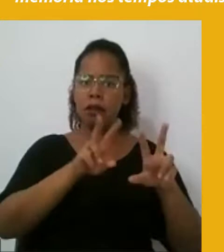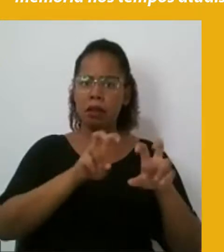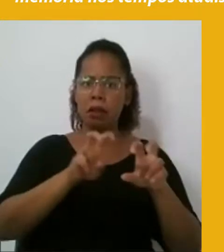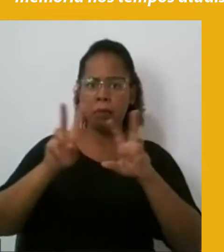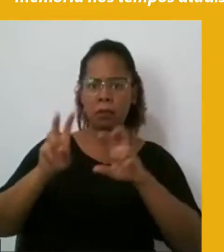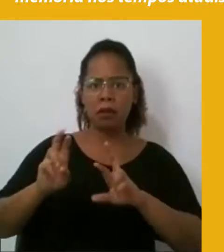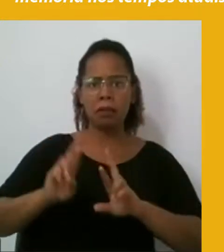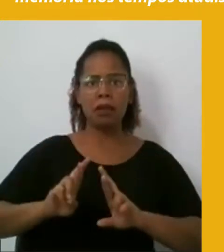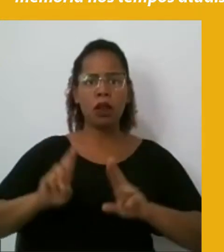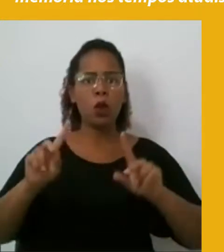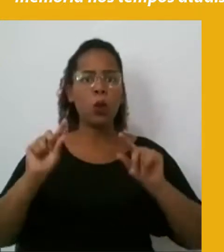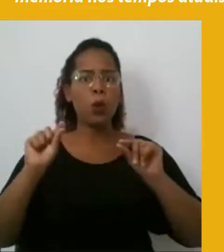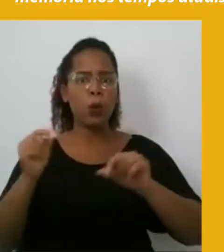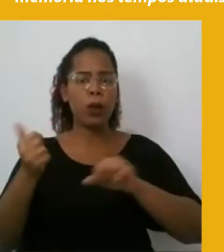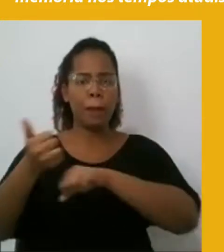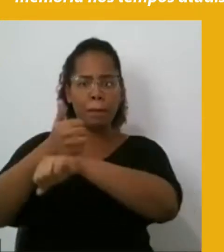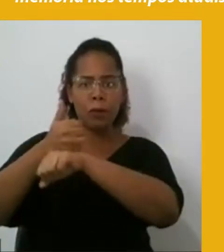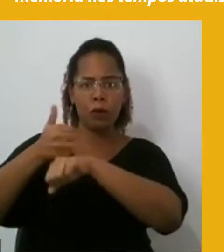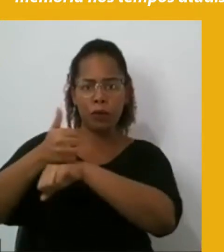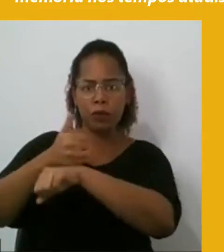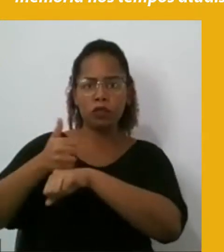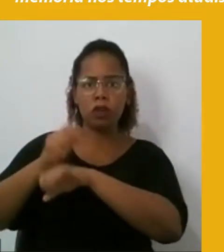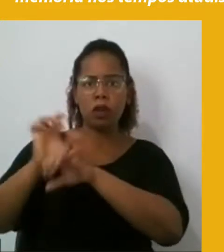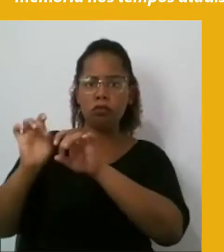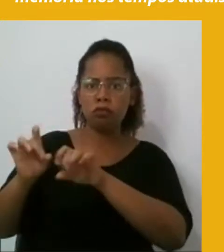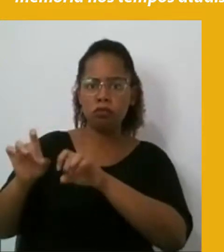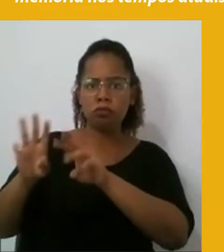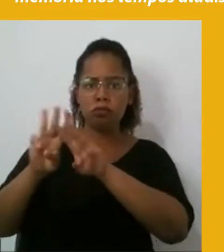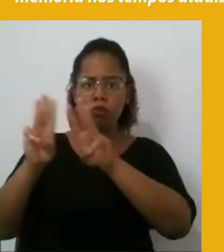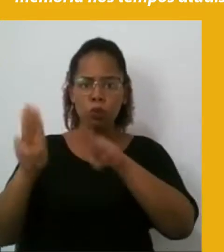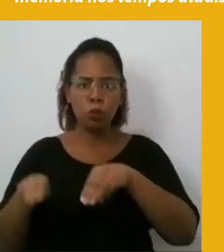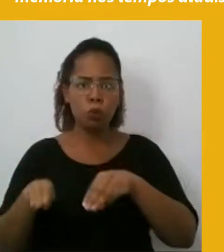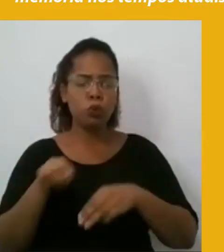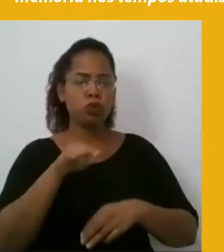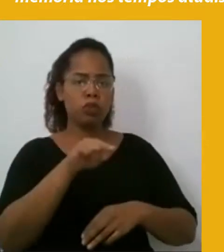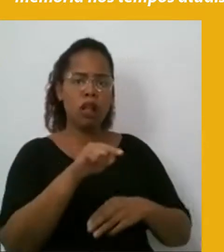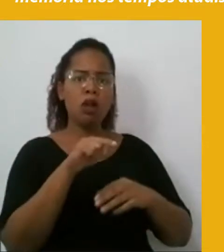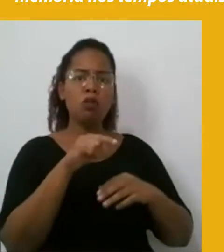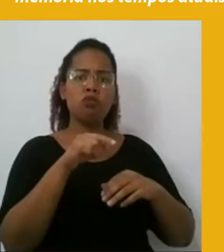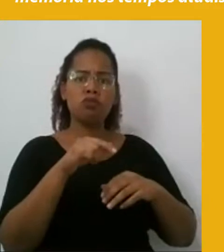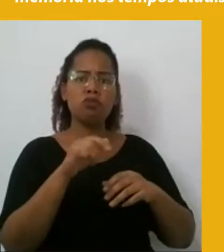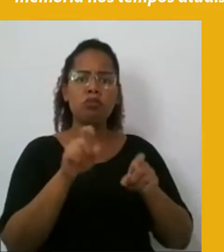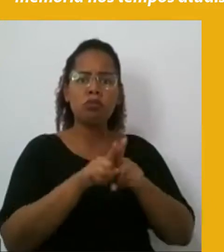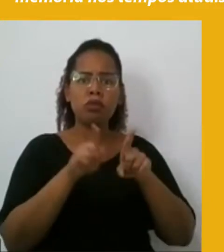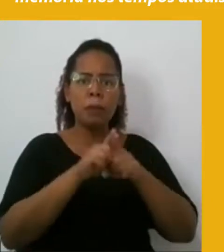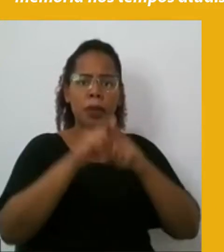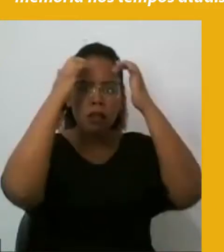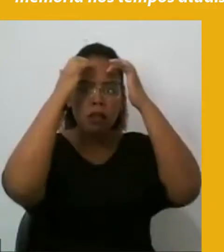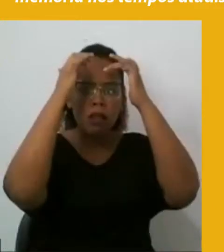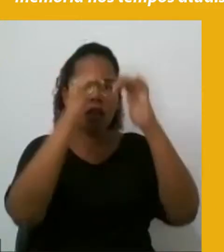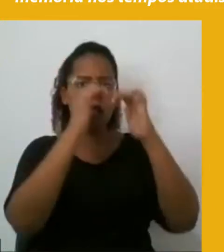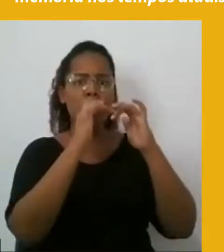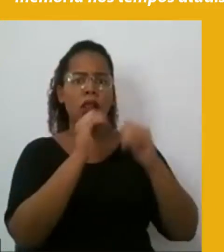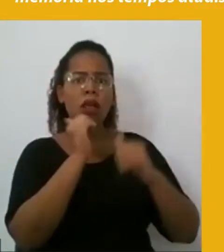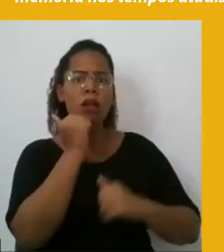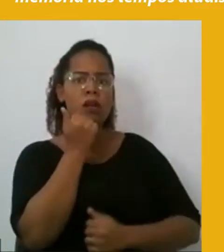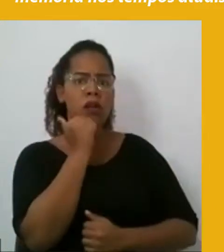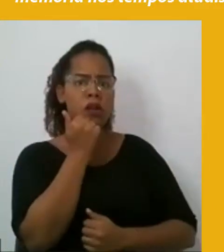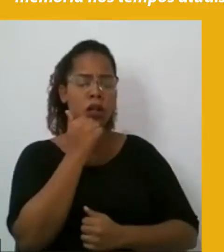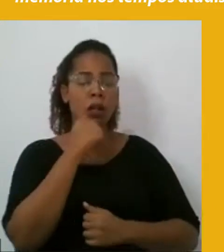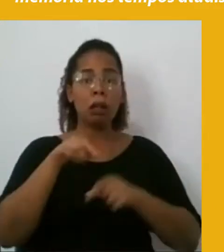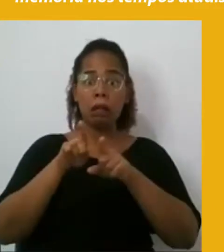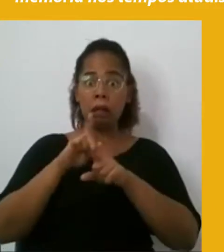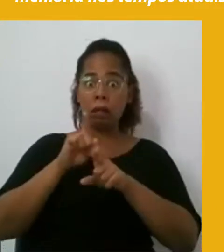neurocientista, e mediado por um filósofo. Como é que será essa discussão hoje? Então, eu faço aqui